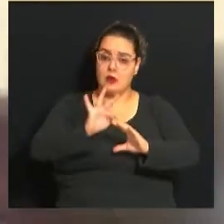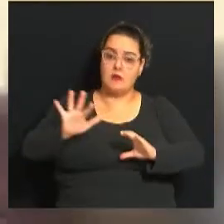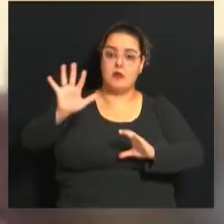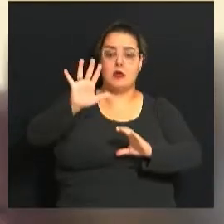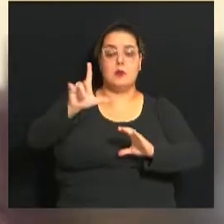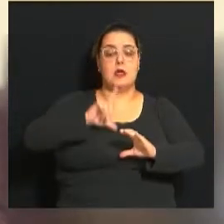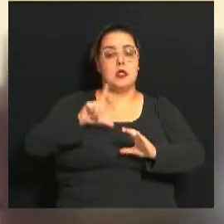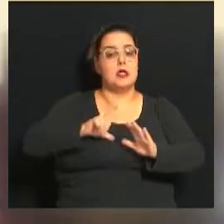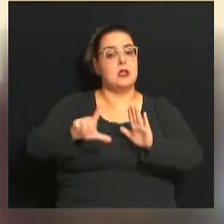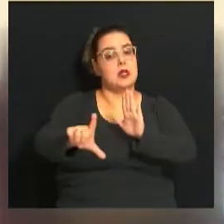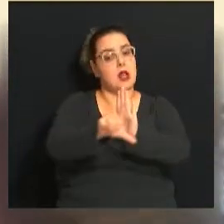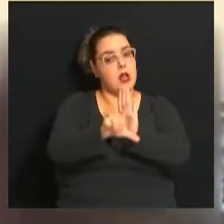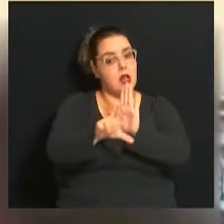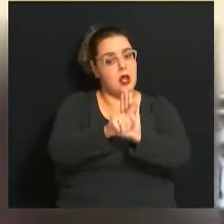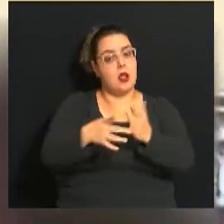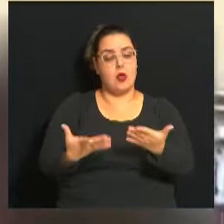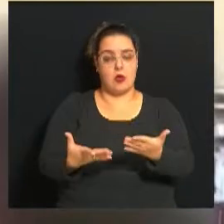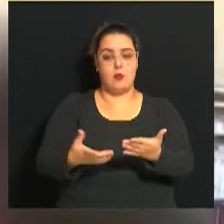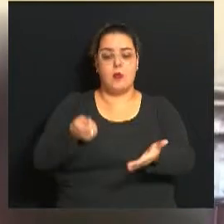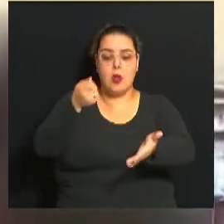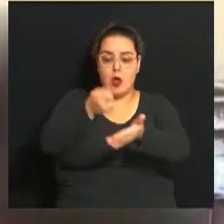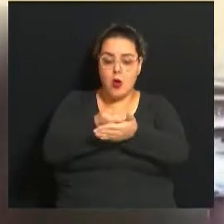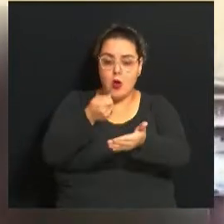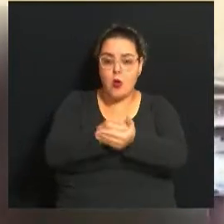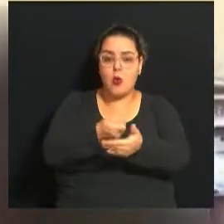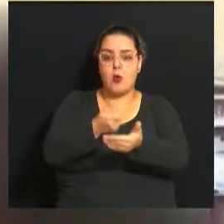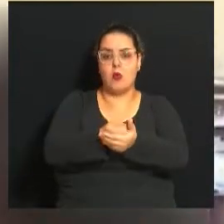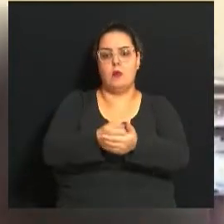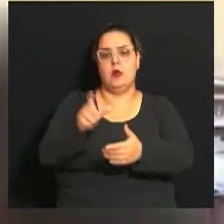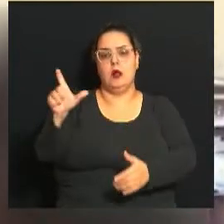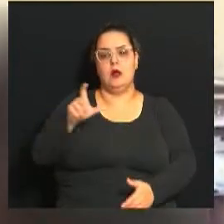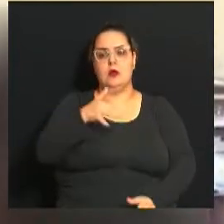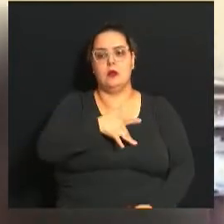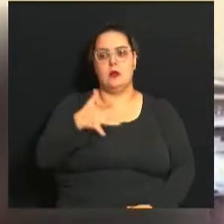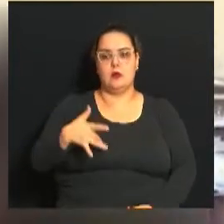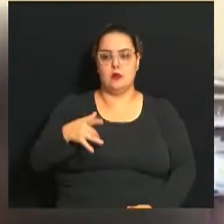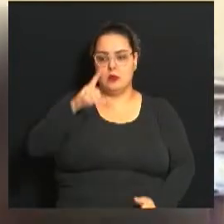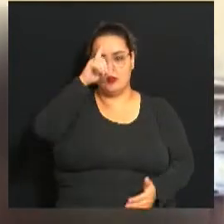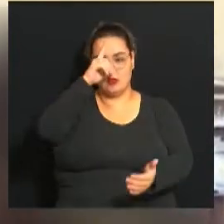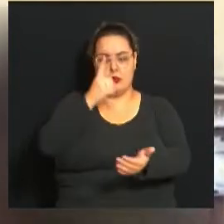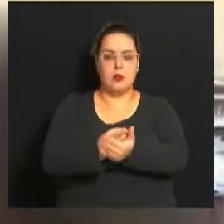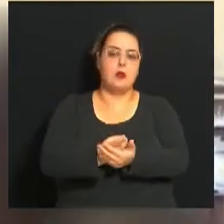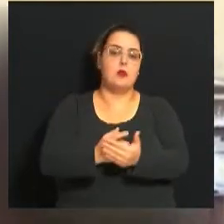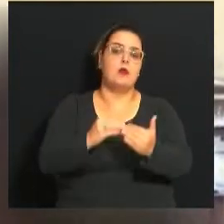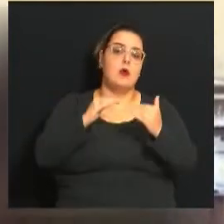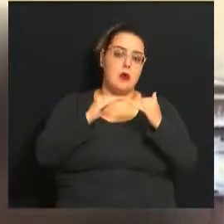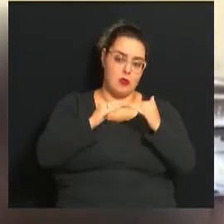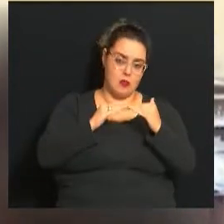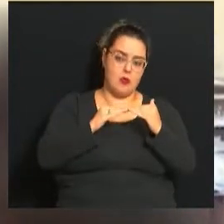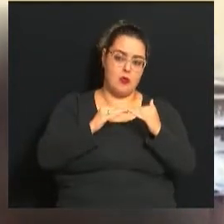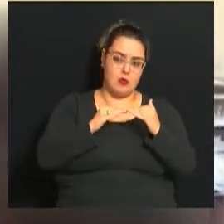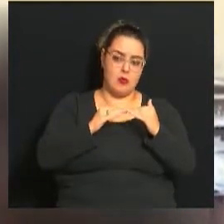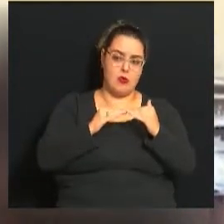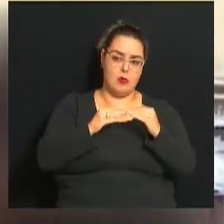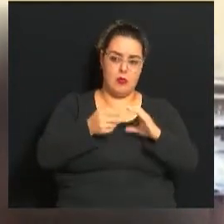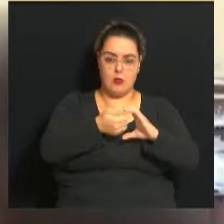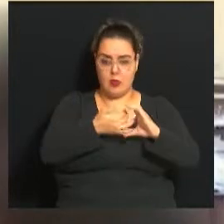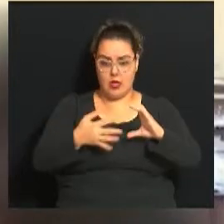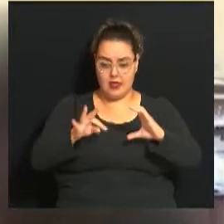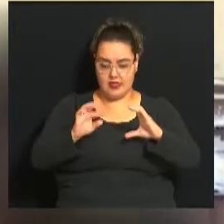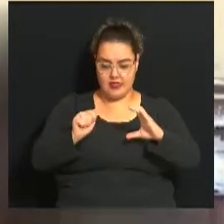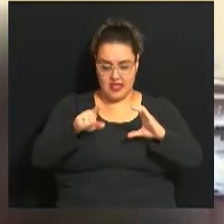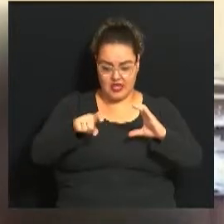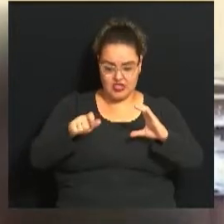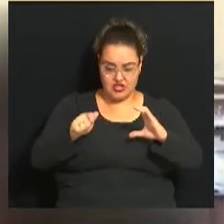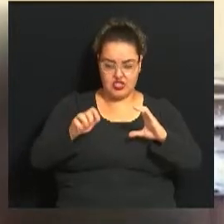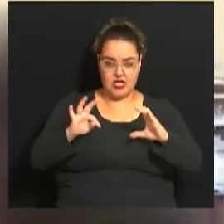legislação sobre a cobertura obrigatória dos planos de saúde. A decisão foi favorável ao caráter taxativo, que antes não